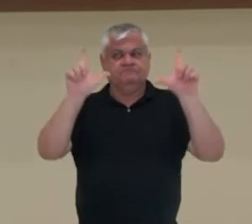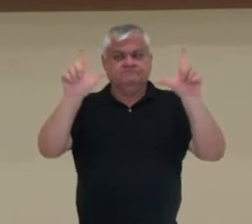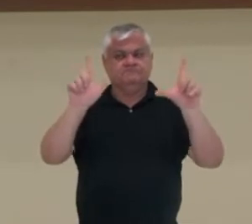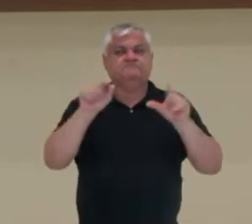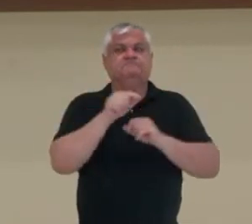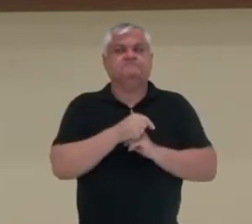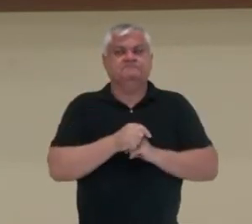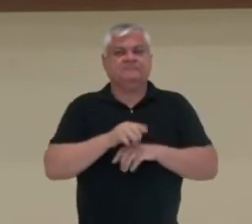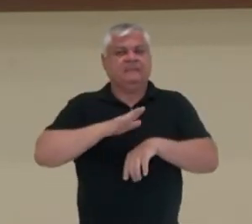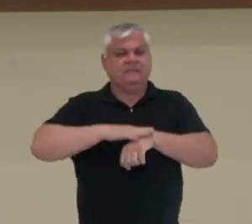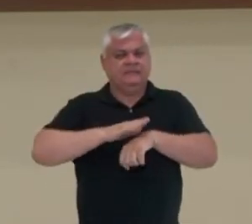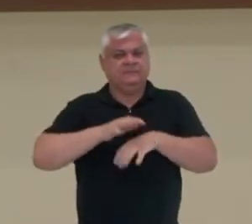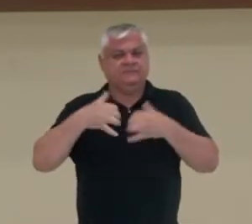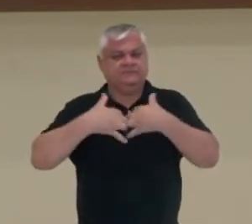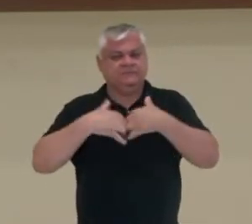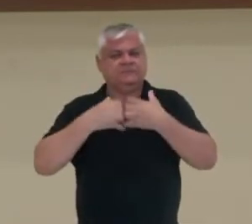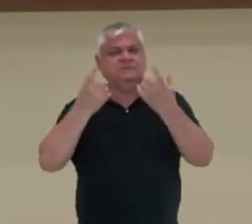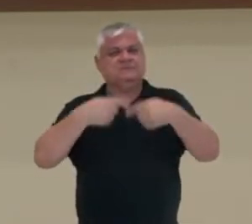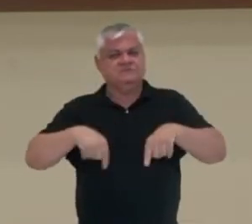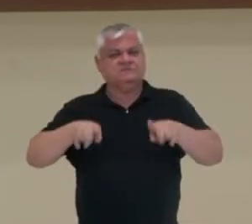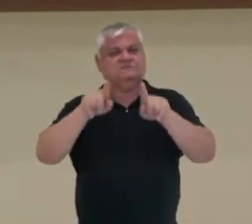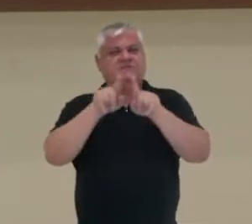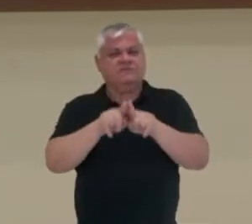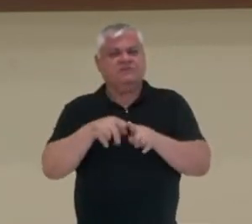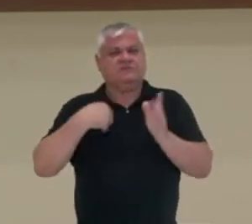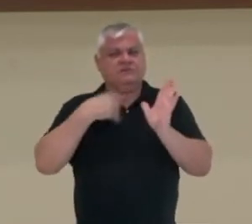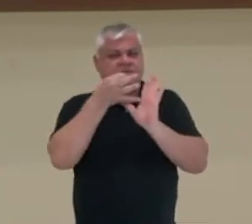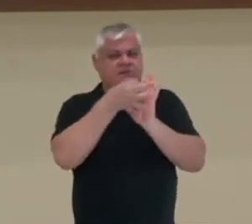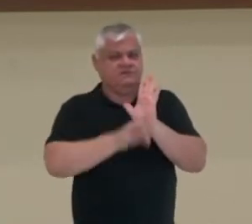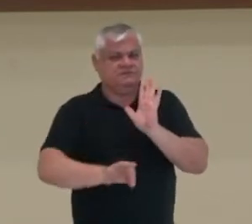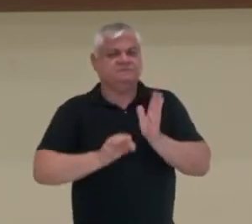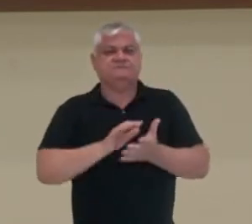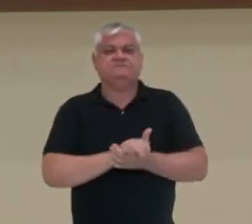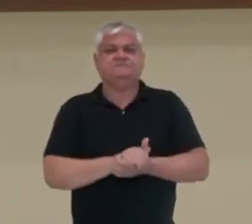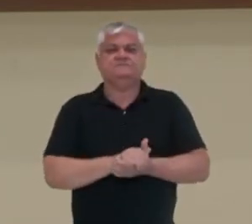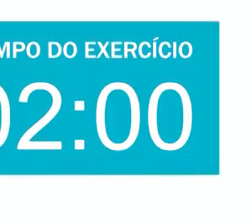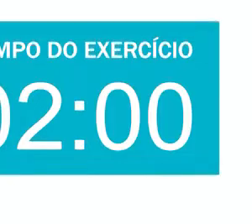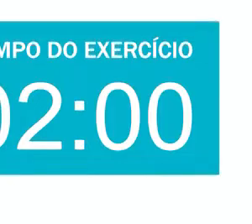vocês. Vou dar um tempinho e eu já retomo aí para fazer a...